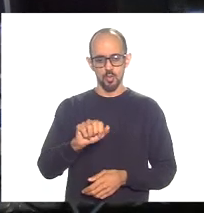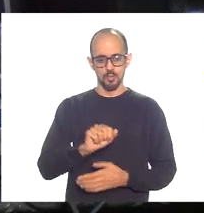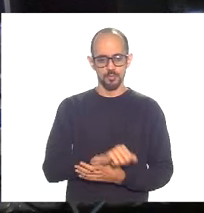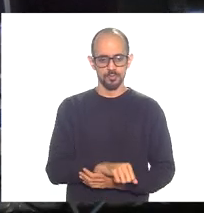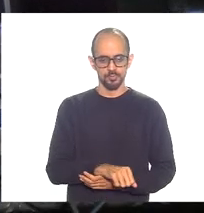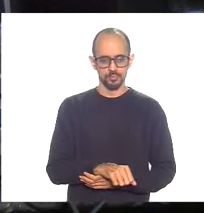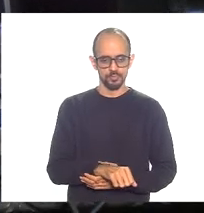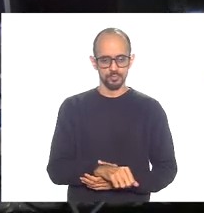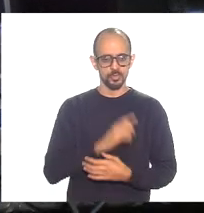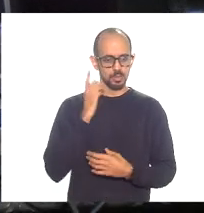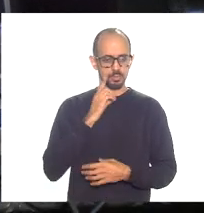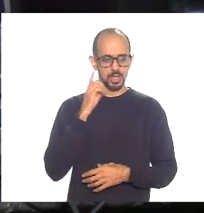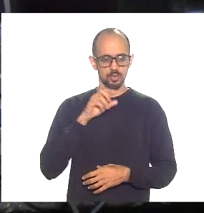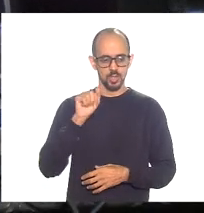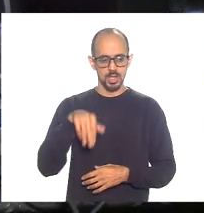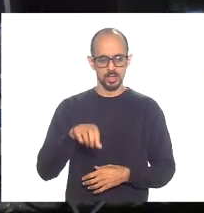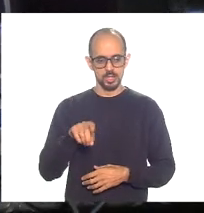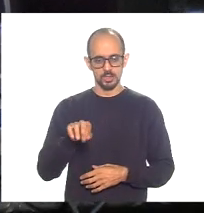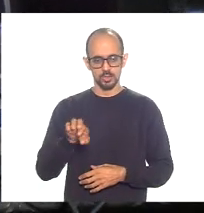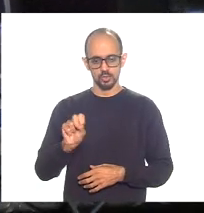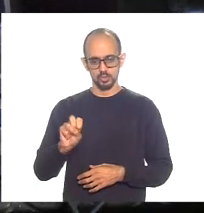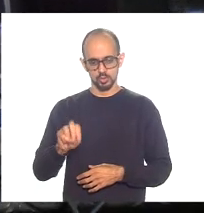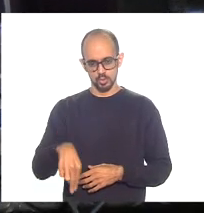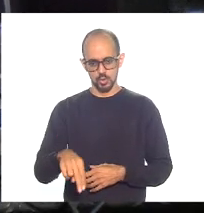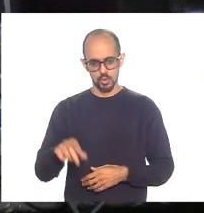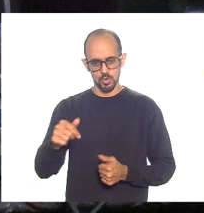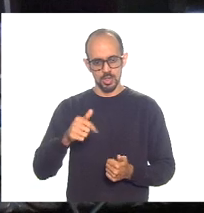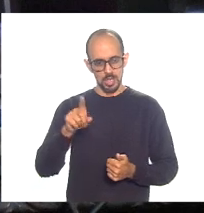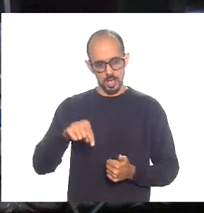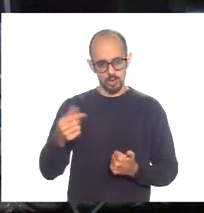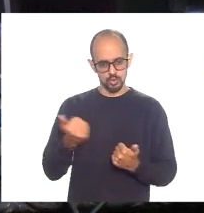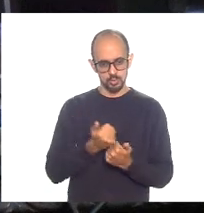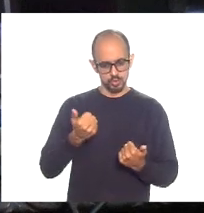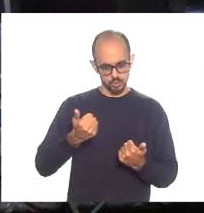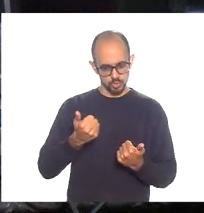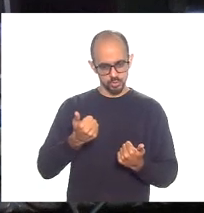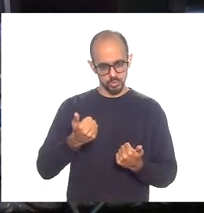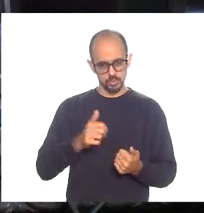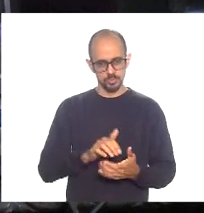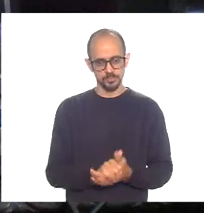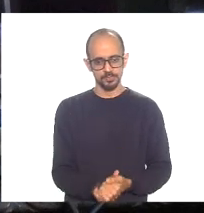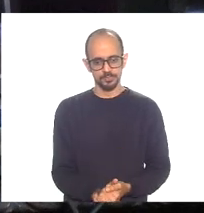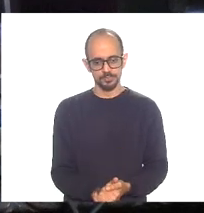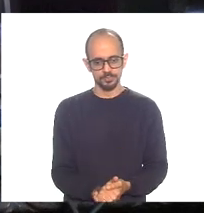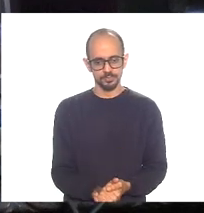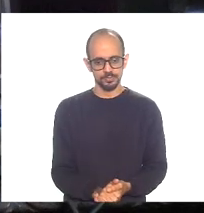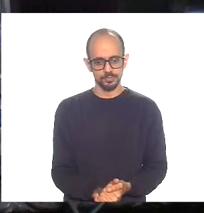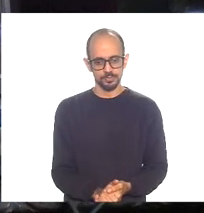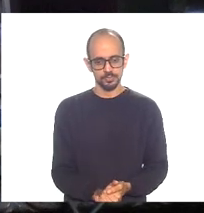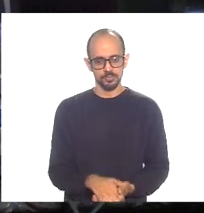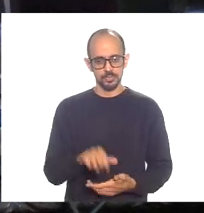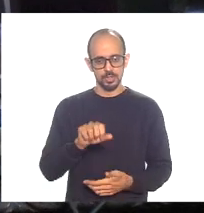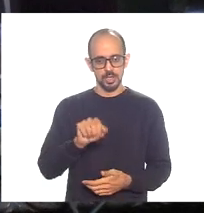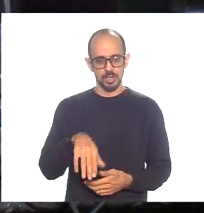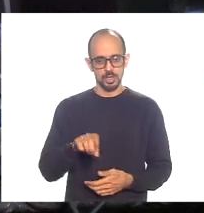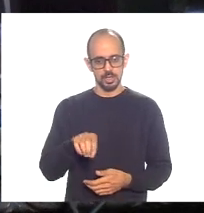Deputado Anderson Alexandre, do corregedor substituto. Deputado Anderson Moraes.